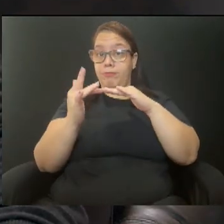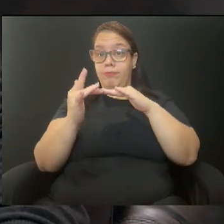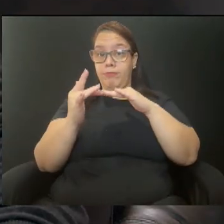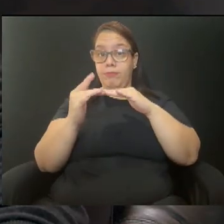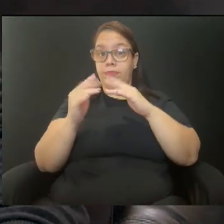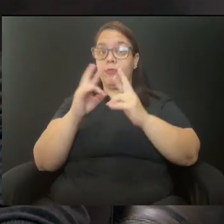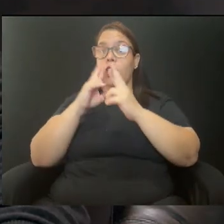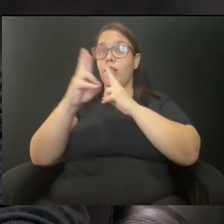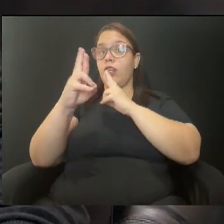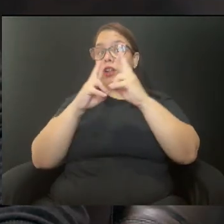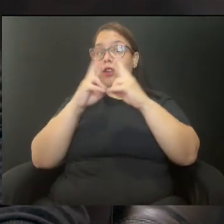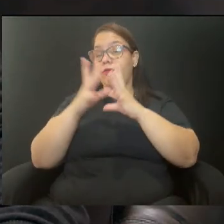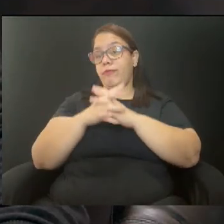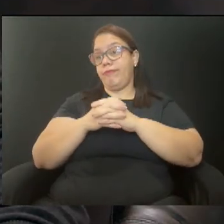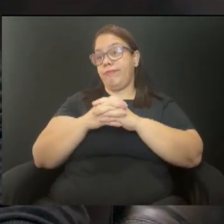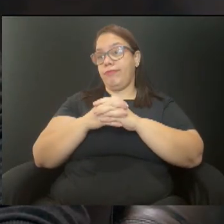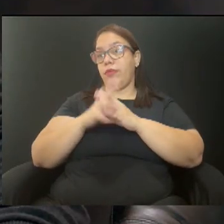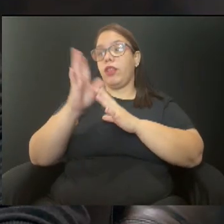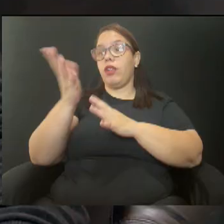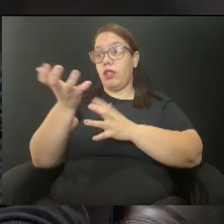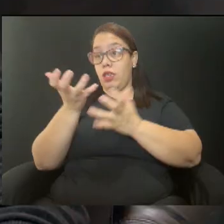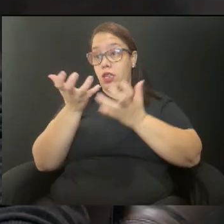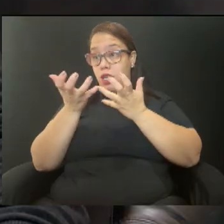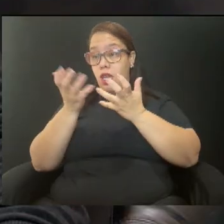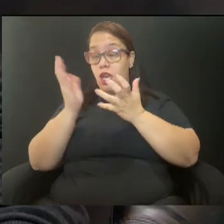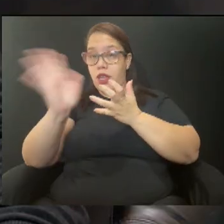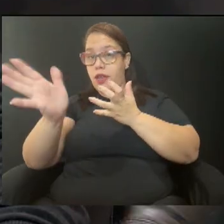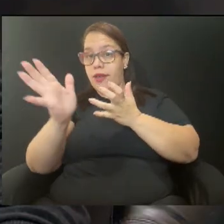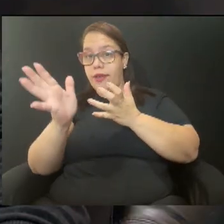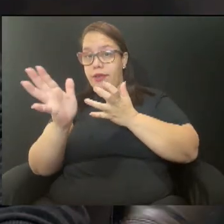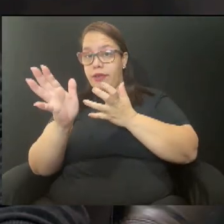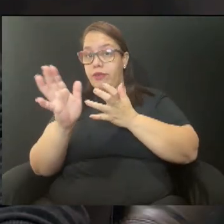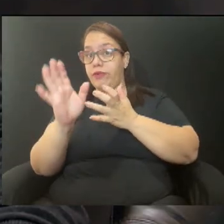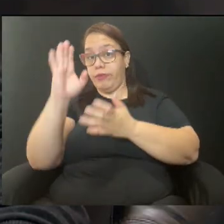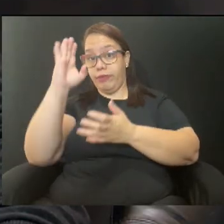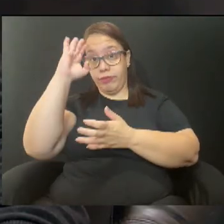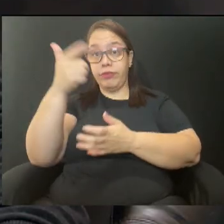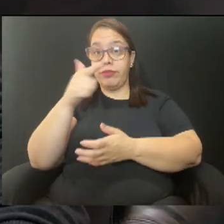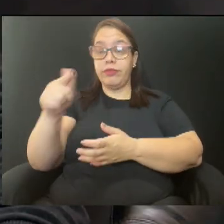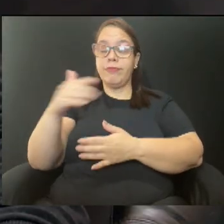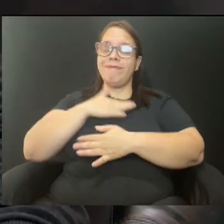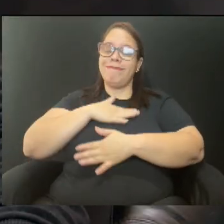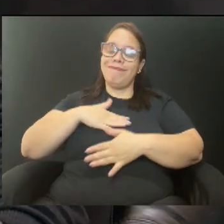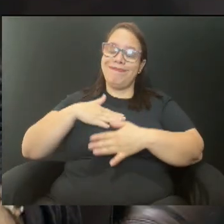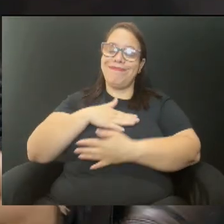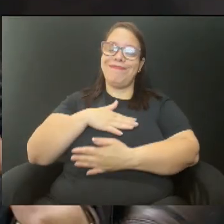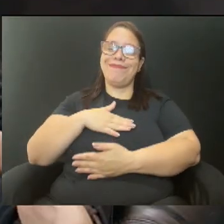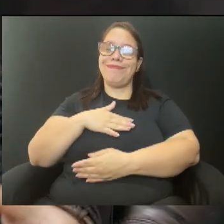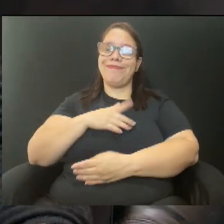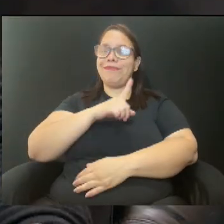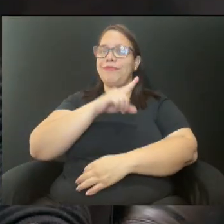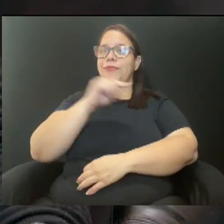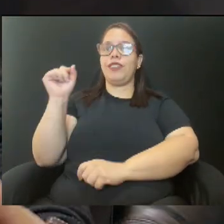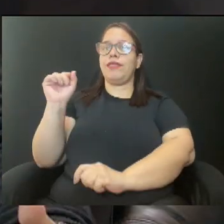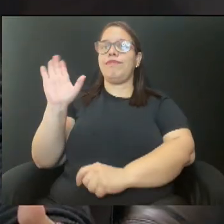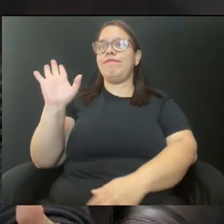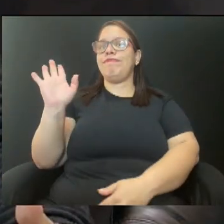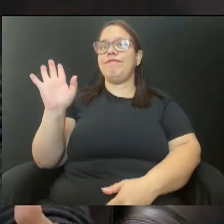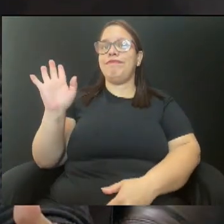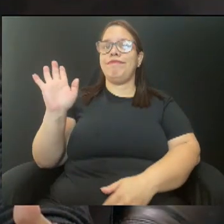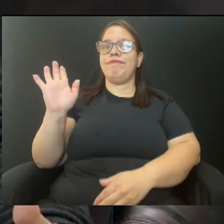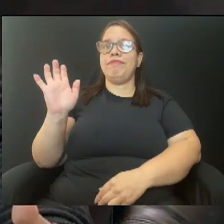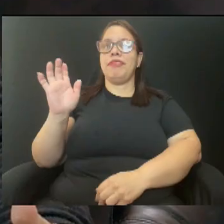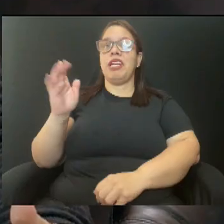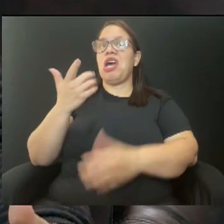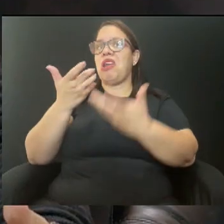pessoas querem já estar ali no momento, ter aquele princípio de novo do prazer, e aí já sair pela tangente, não ter aquele compromisso. No trabalho é